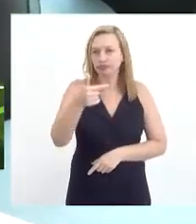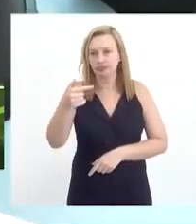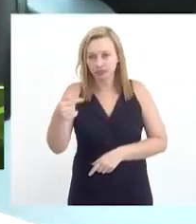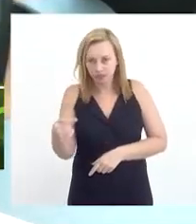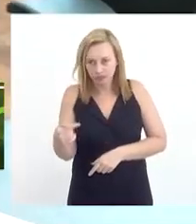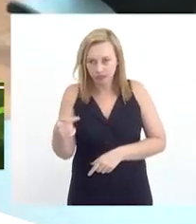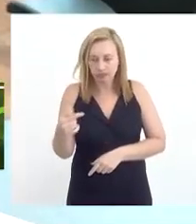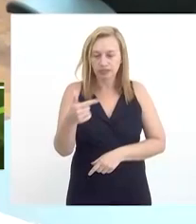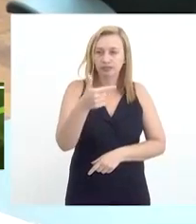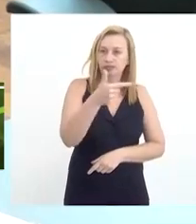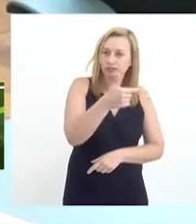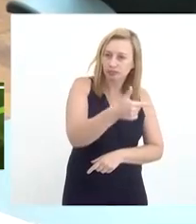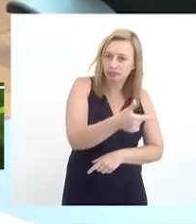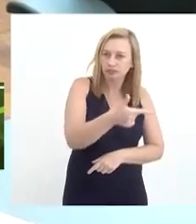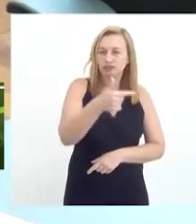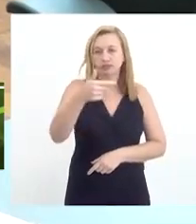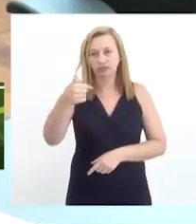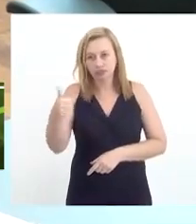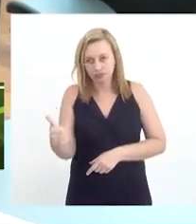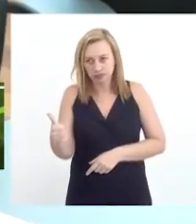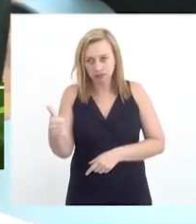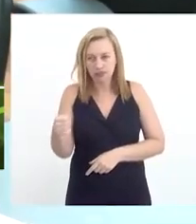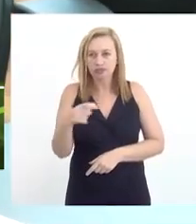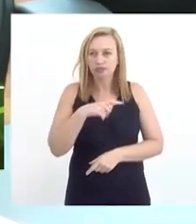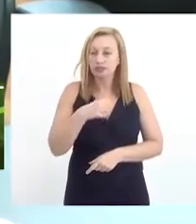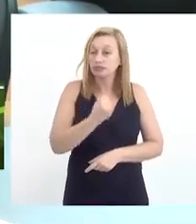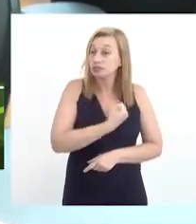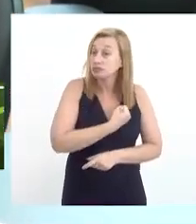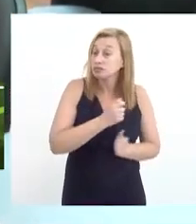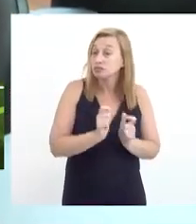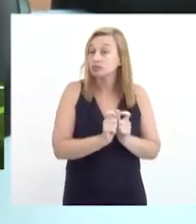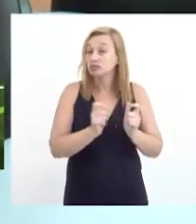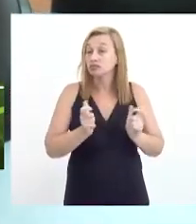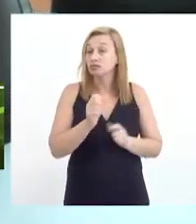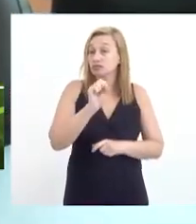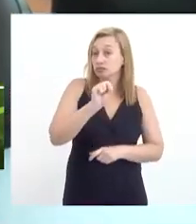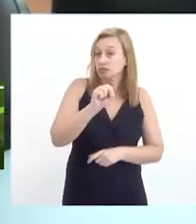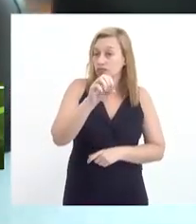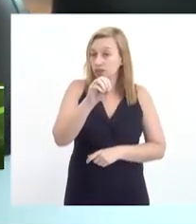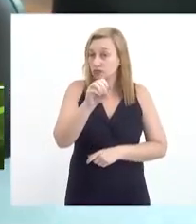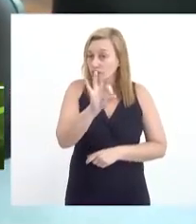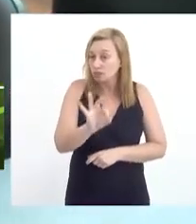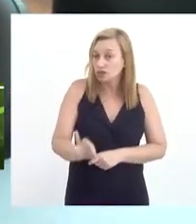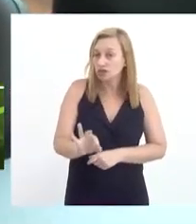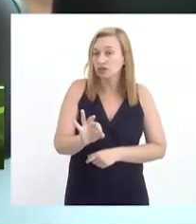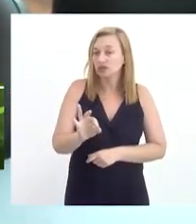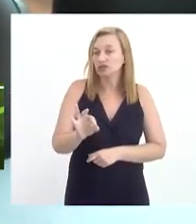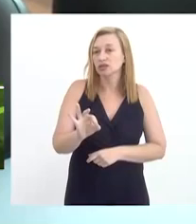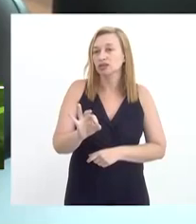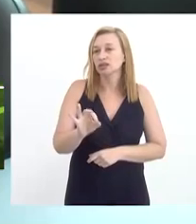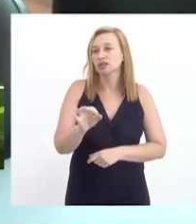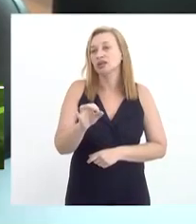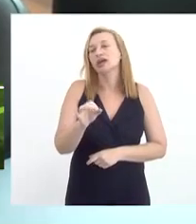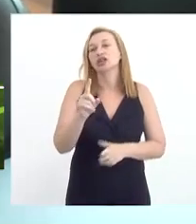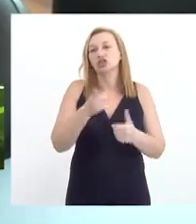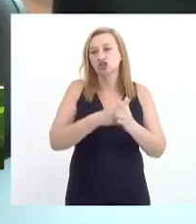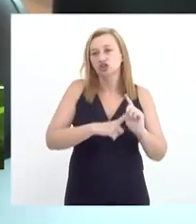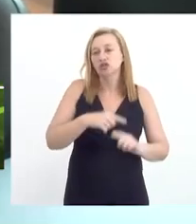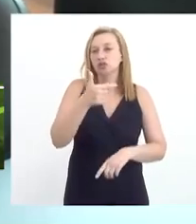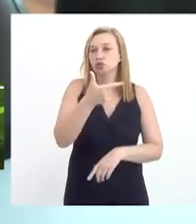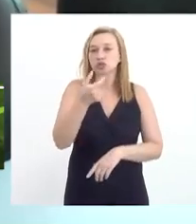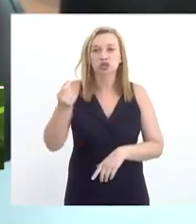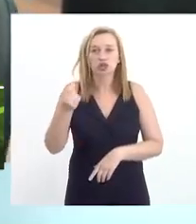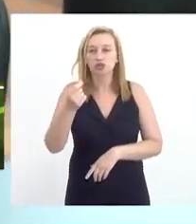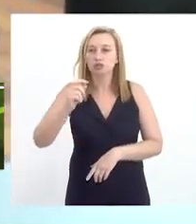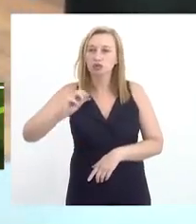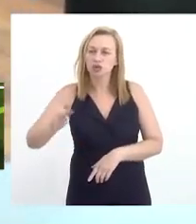A 2021 Um aumento De 80% Da dívida 200 bilhões Então Isso não é